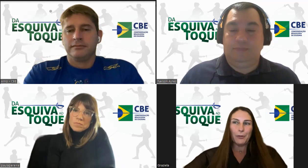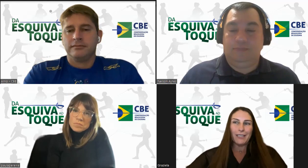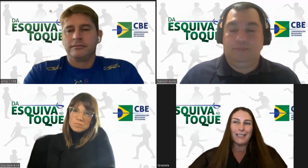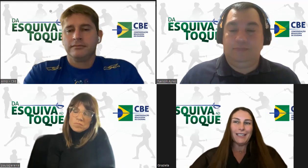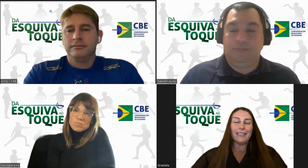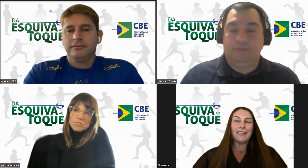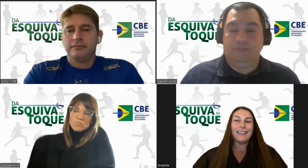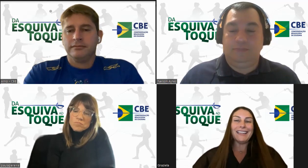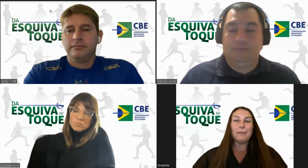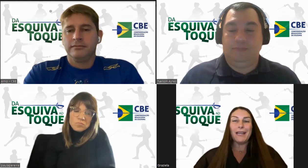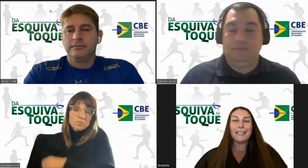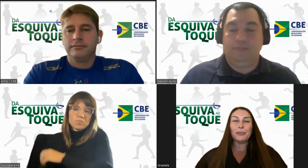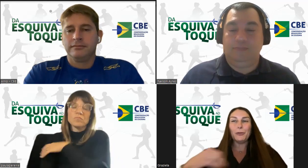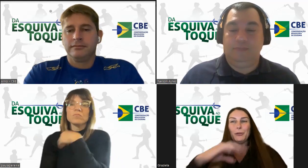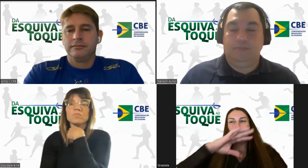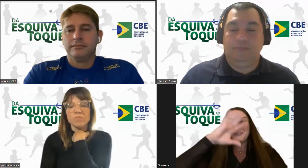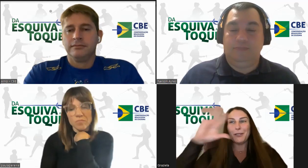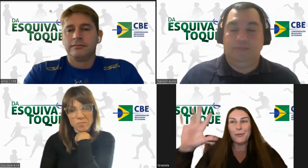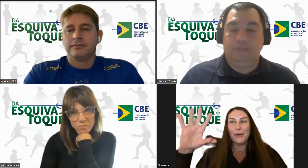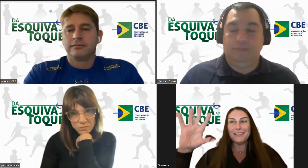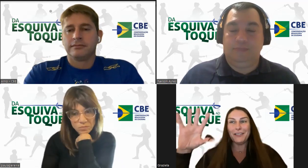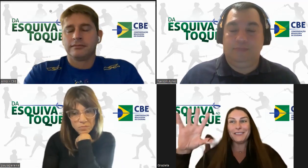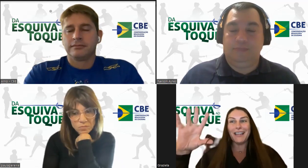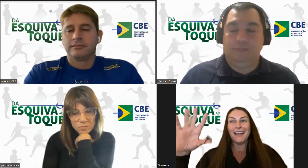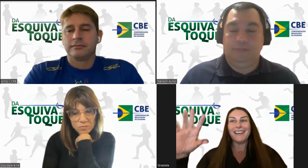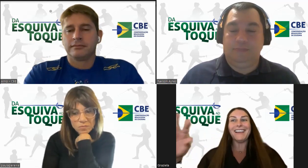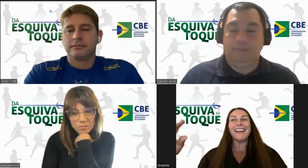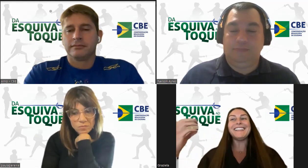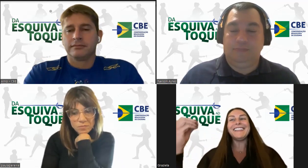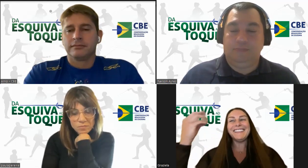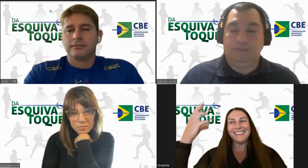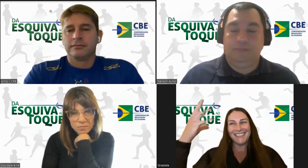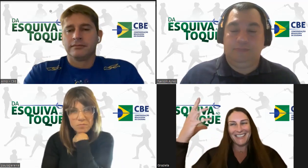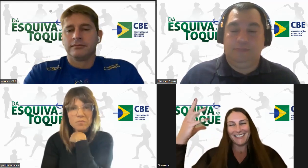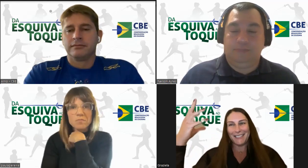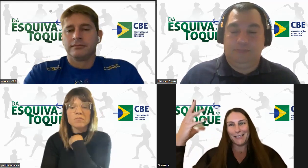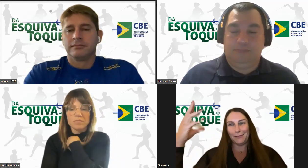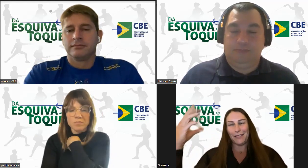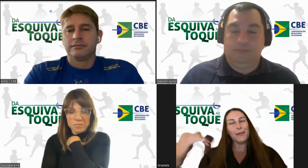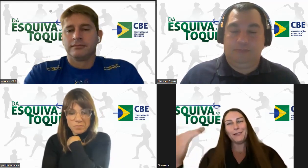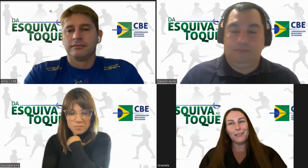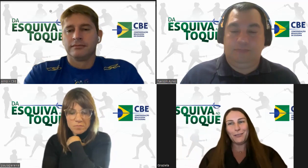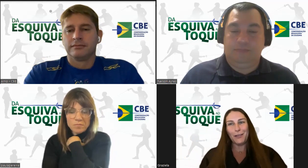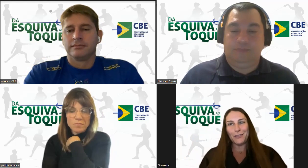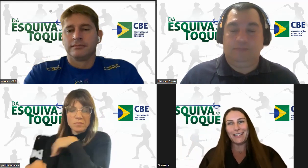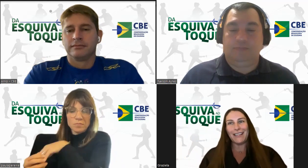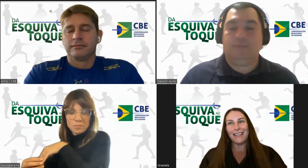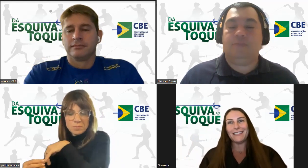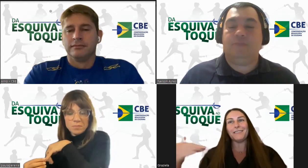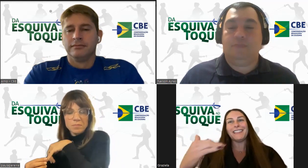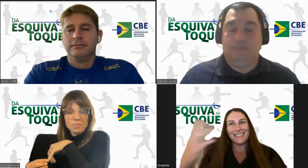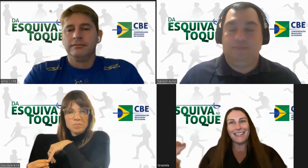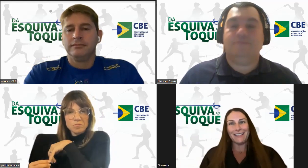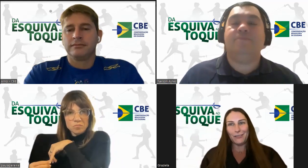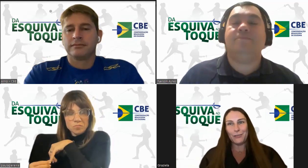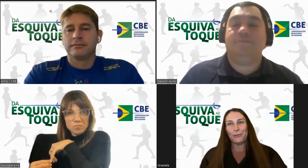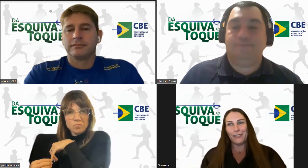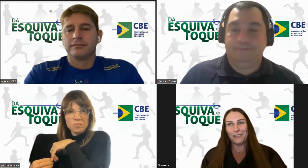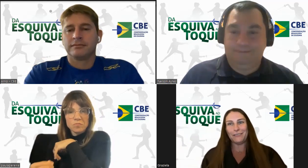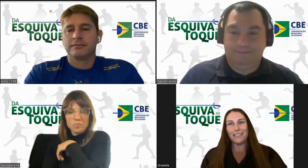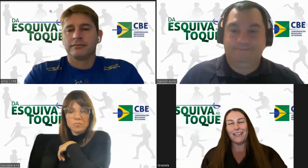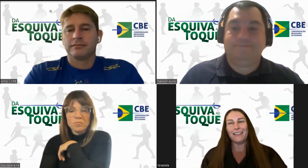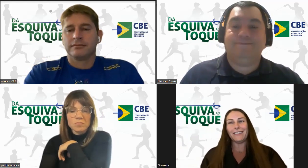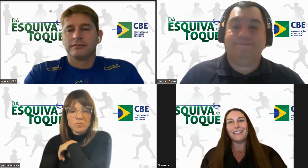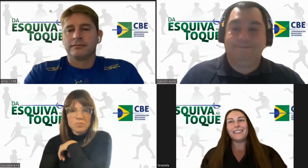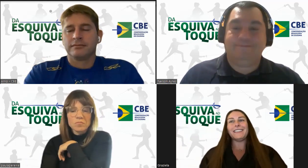vem a proteína e lembrar que tudo isso não pode faltar a linda hidratação que a maioria dos nossos atletas são desidratados